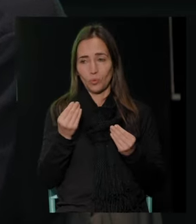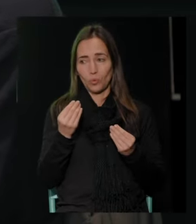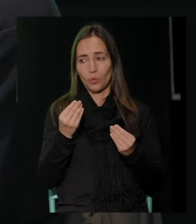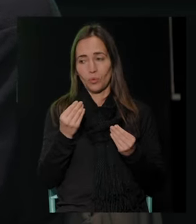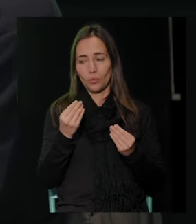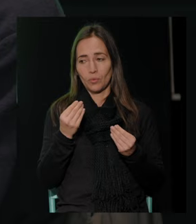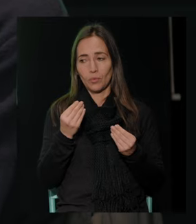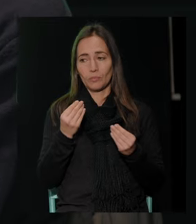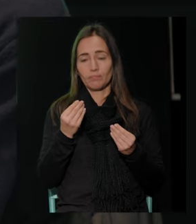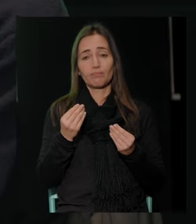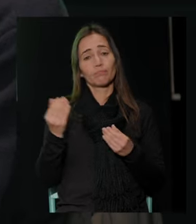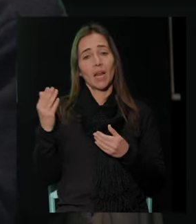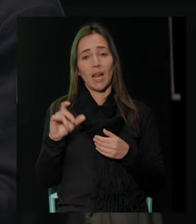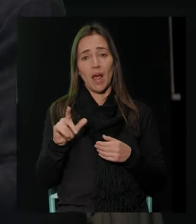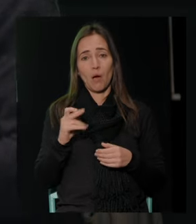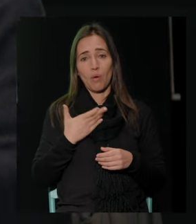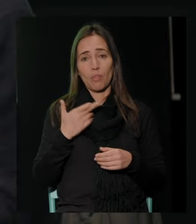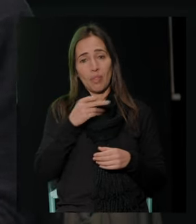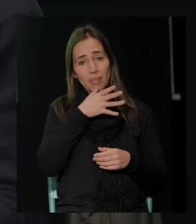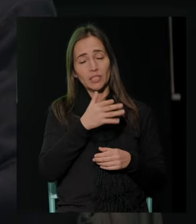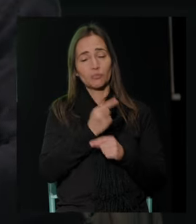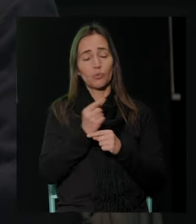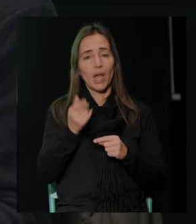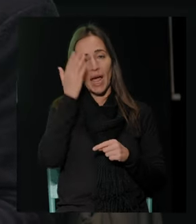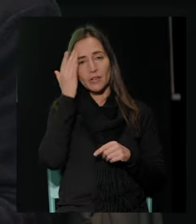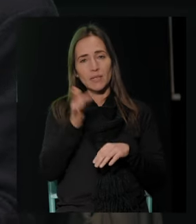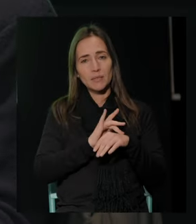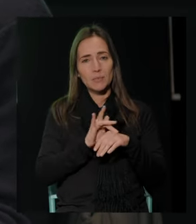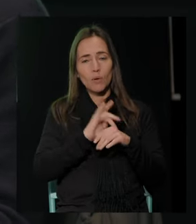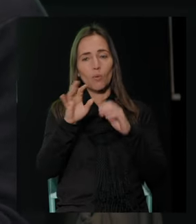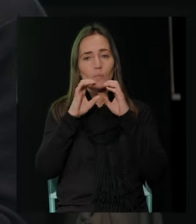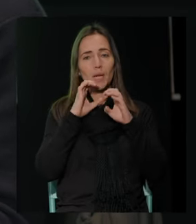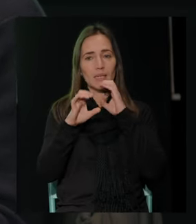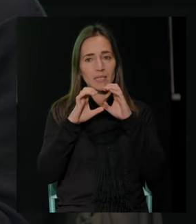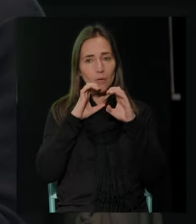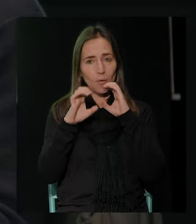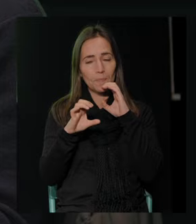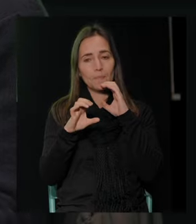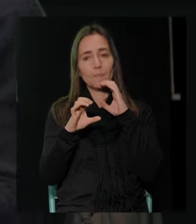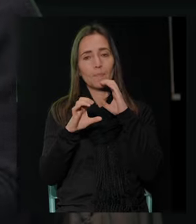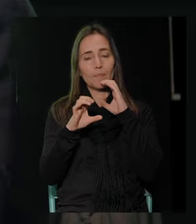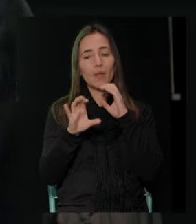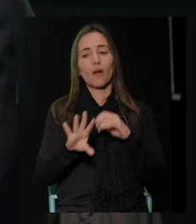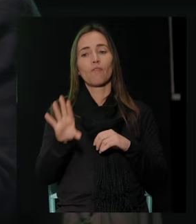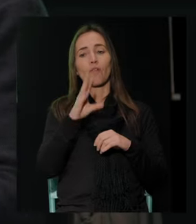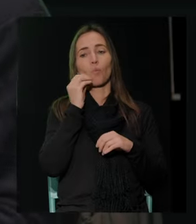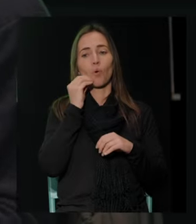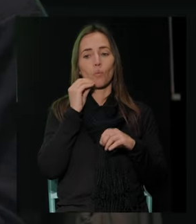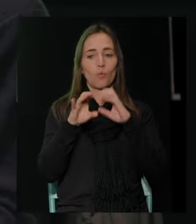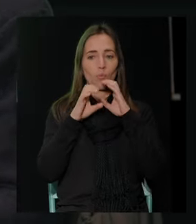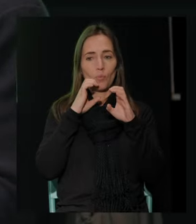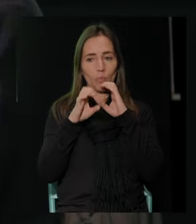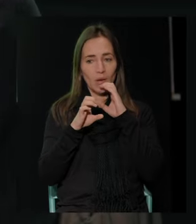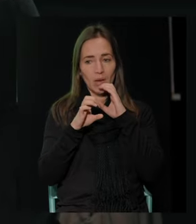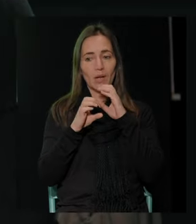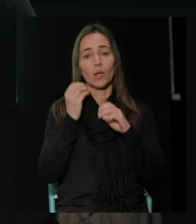com esta partilha da Cláudia, porque acho que a sensibilização e a comunicação, a forma como se comunica